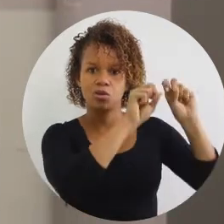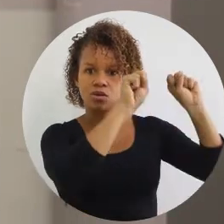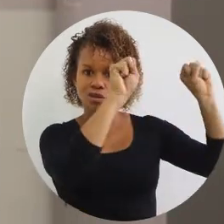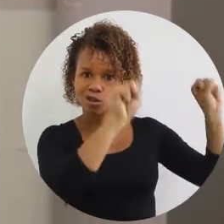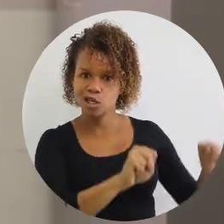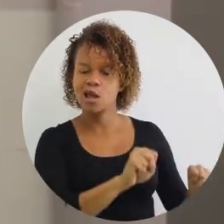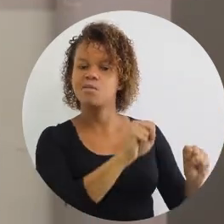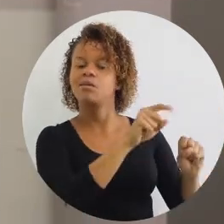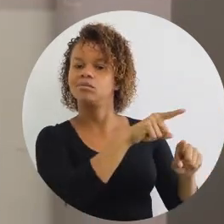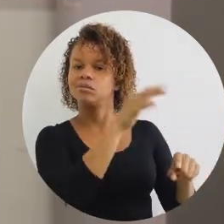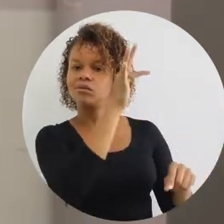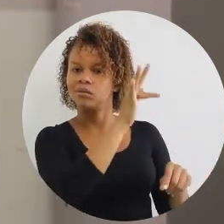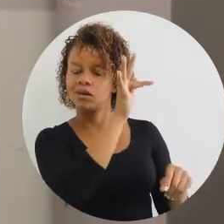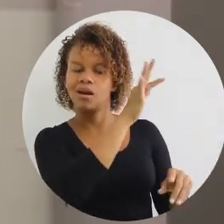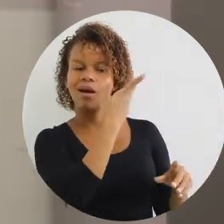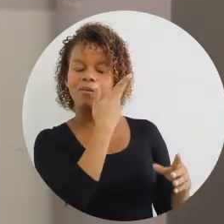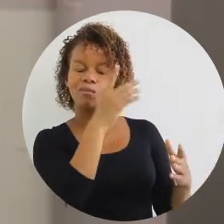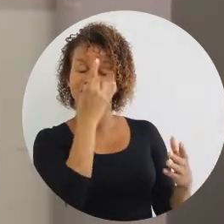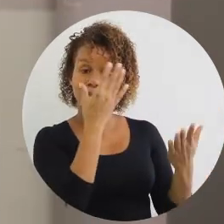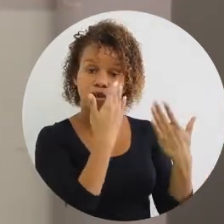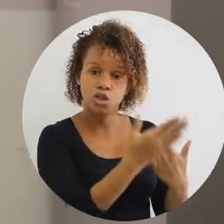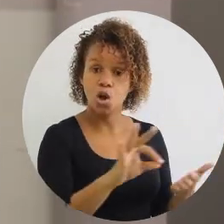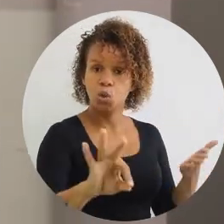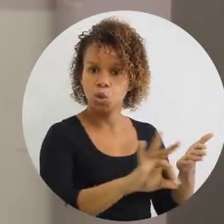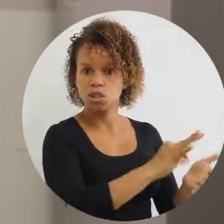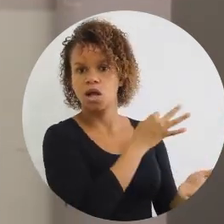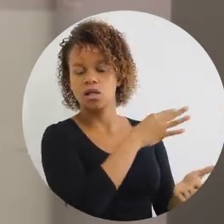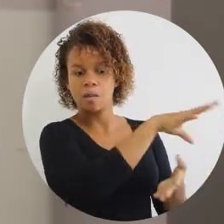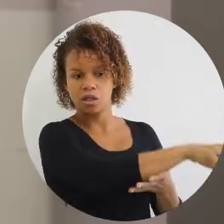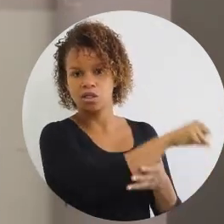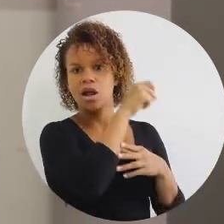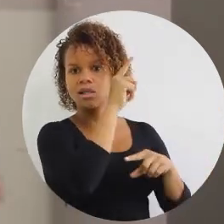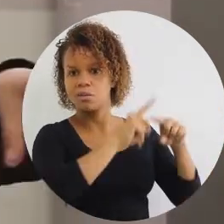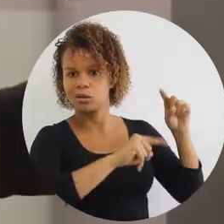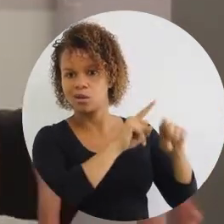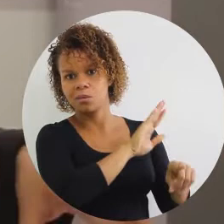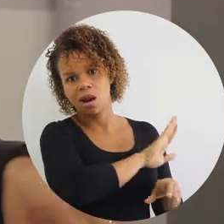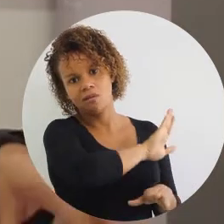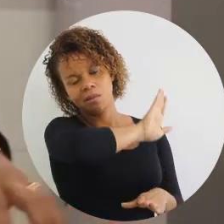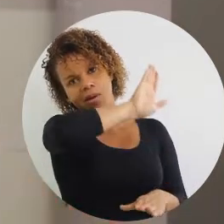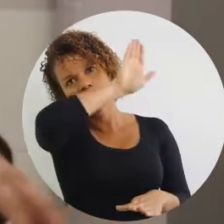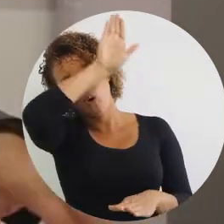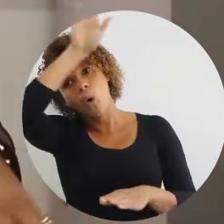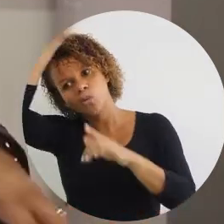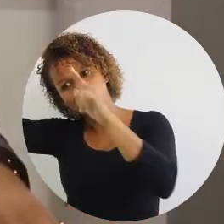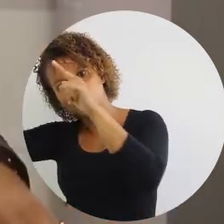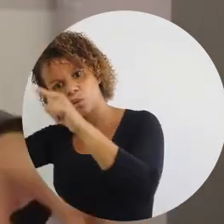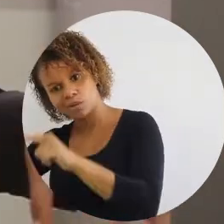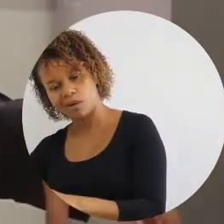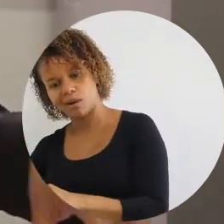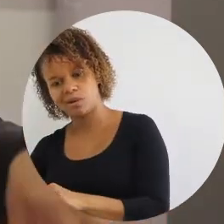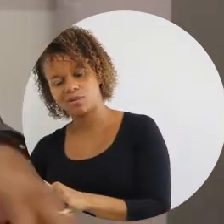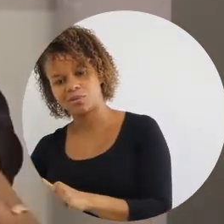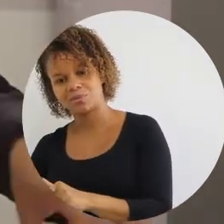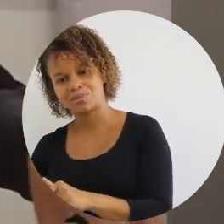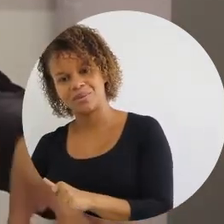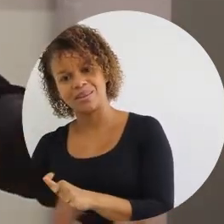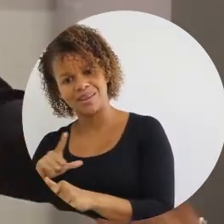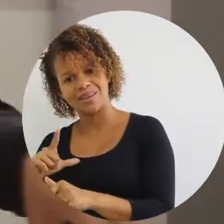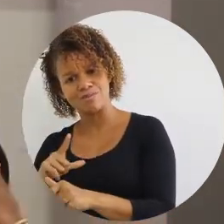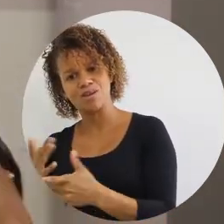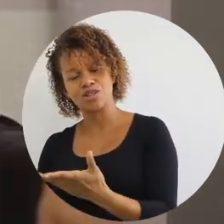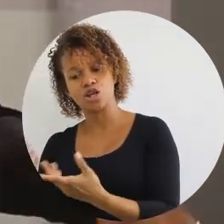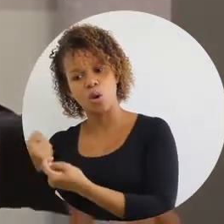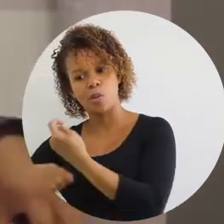pedir essa autorização especial para tirar essa mercadoria e levar para um outro recinto, que esse recinto também está